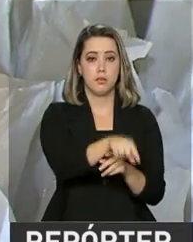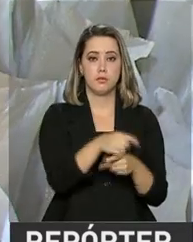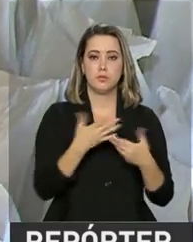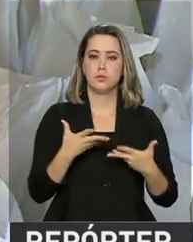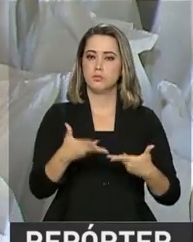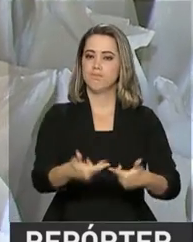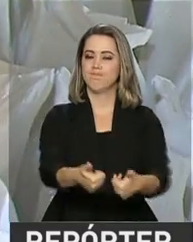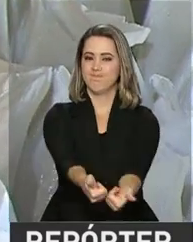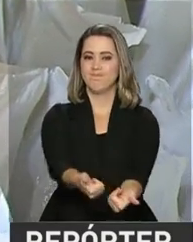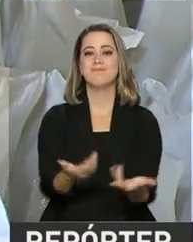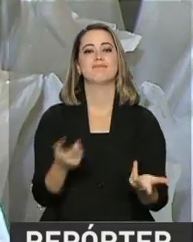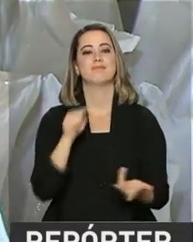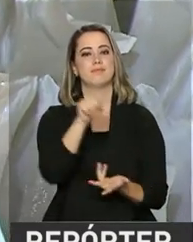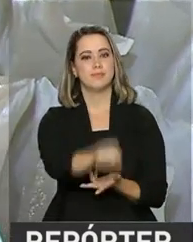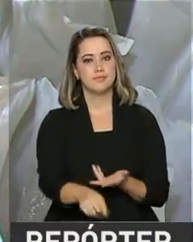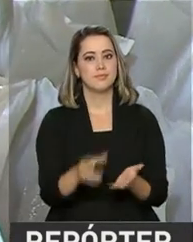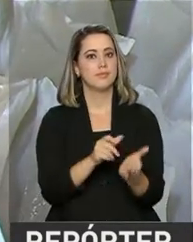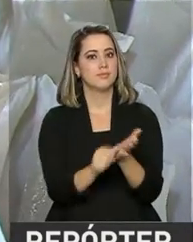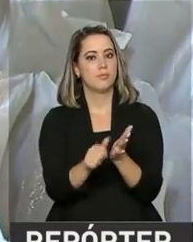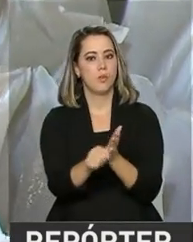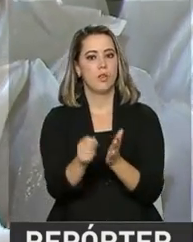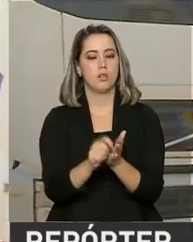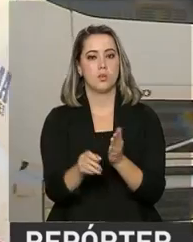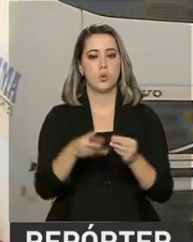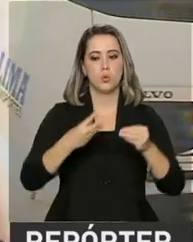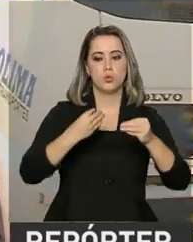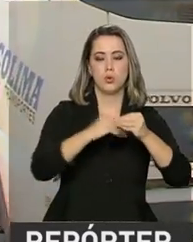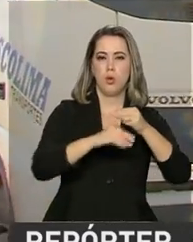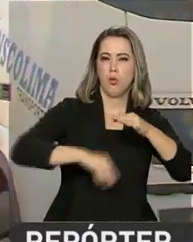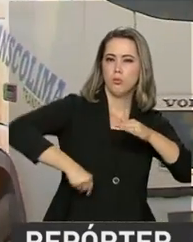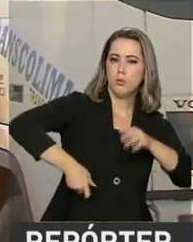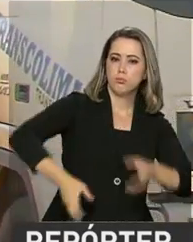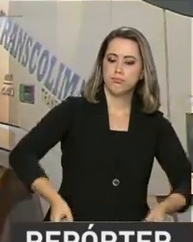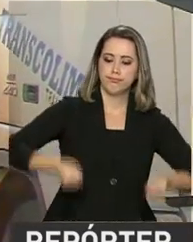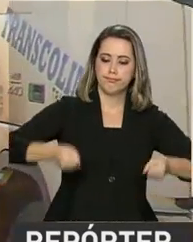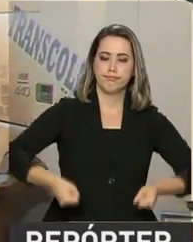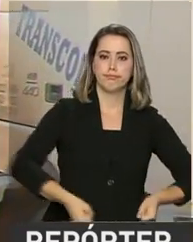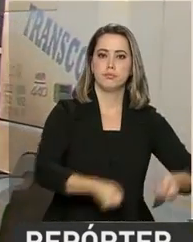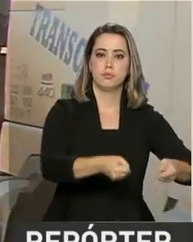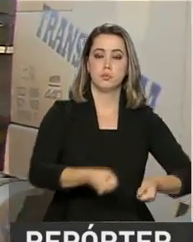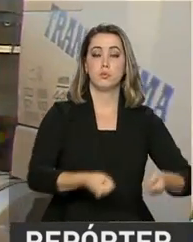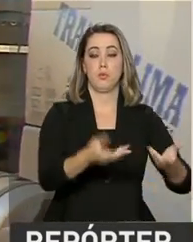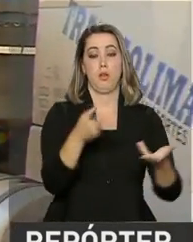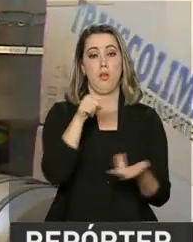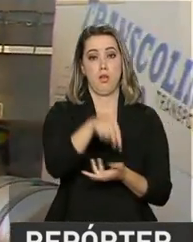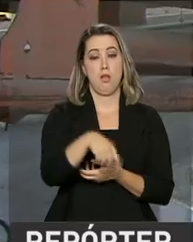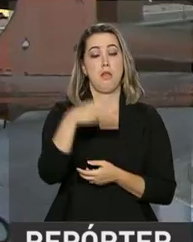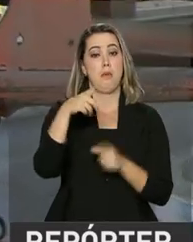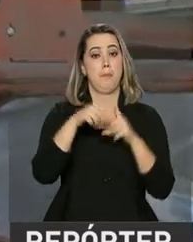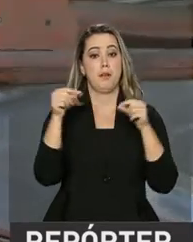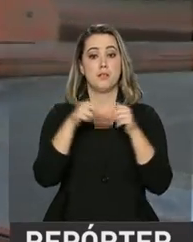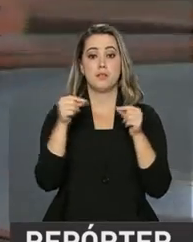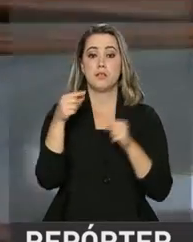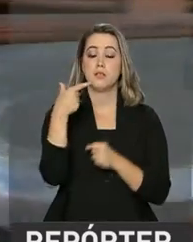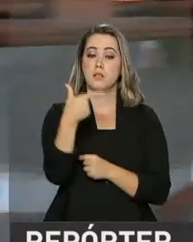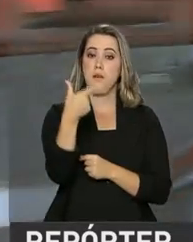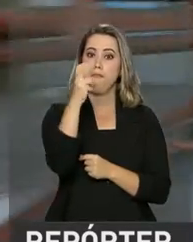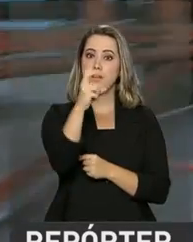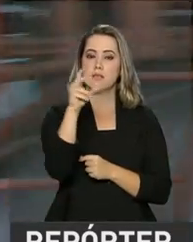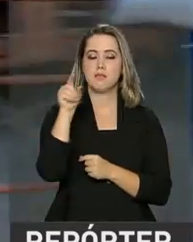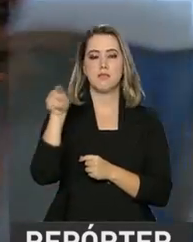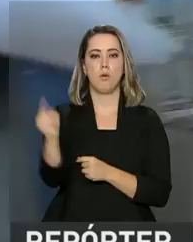garantia da qualidade desse produto que está armazenado. A unidade de Brasília tem a capacidade de armazenamento de 25